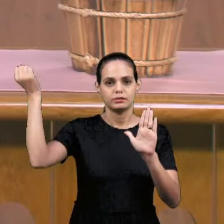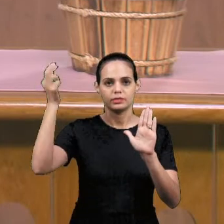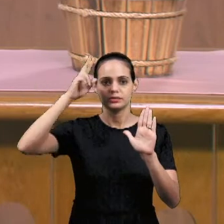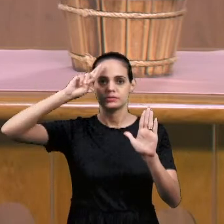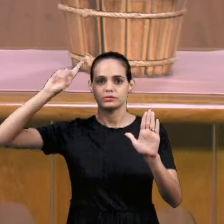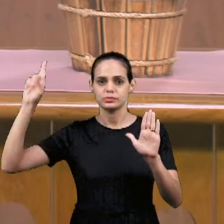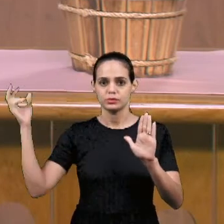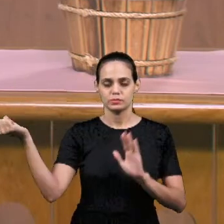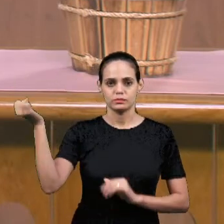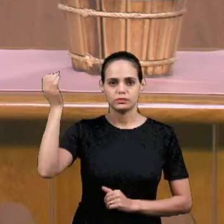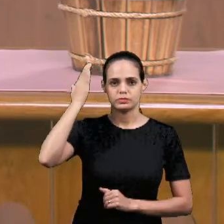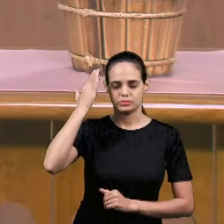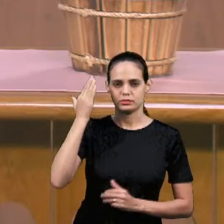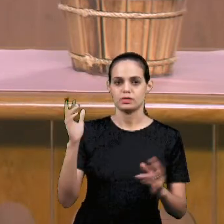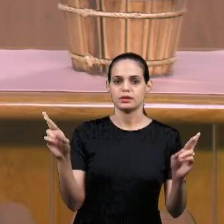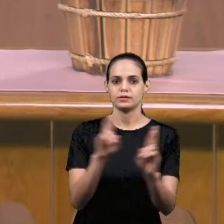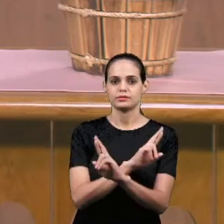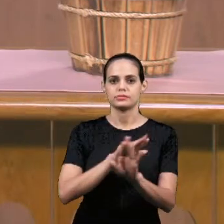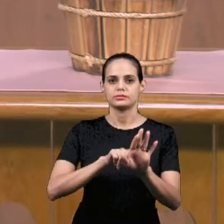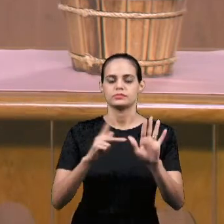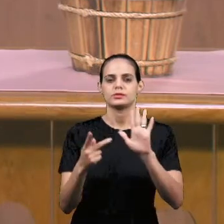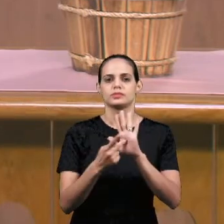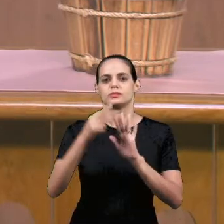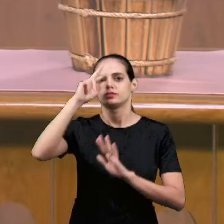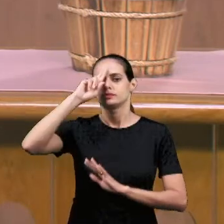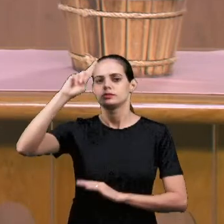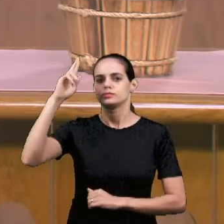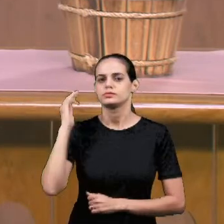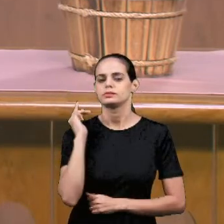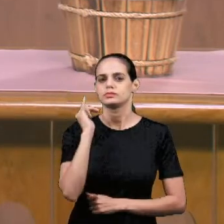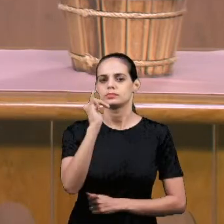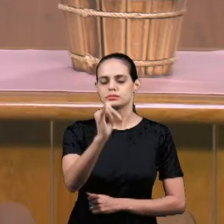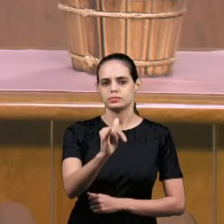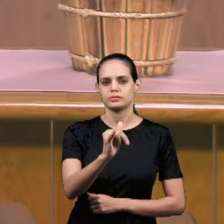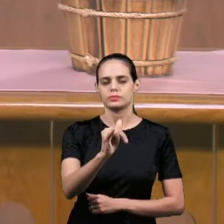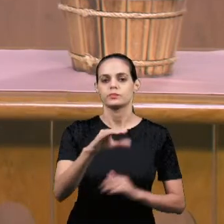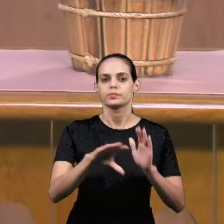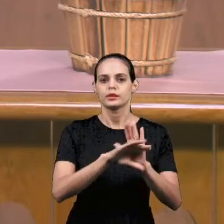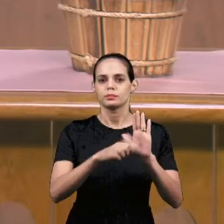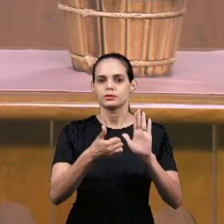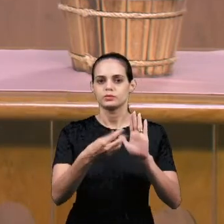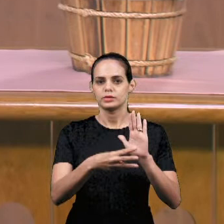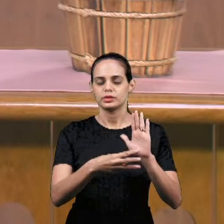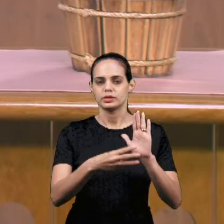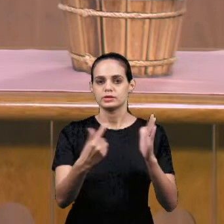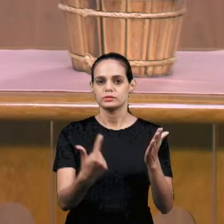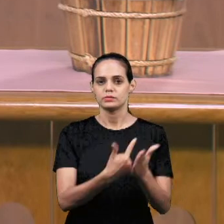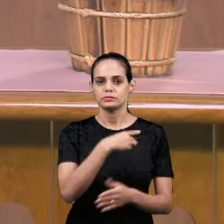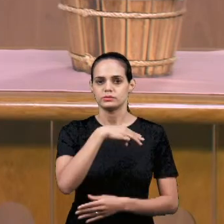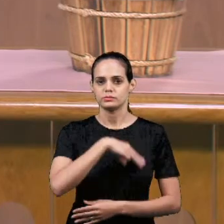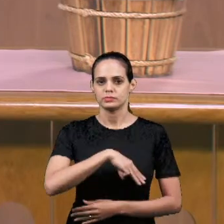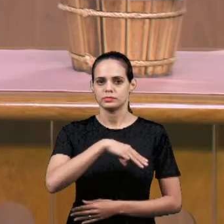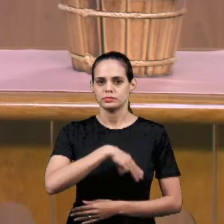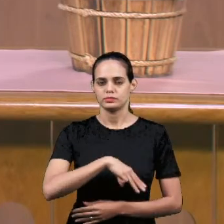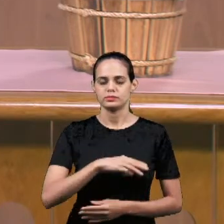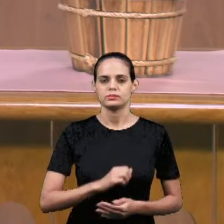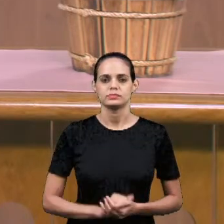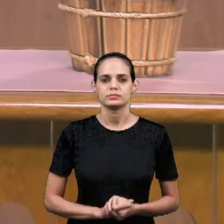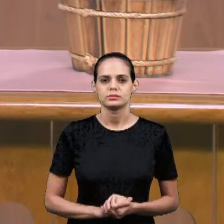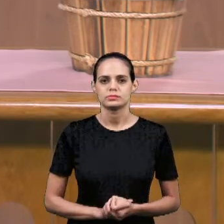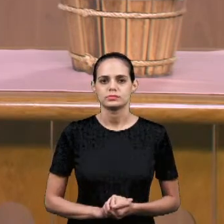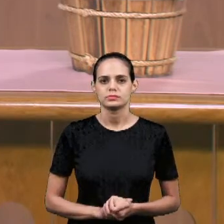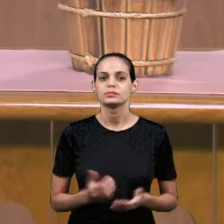relacionada às parábolas que o Senhor Jesus contou no capítulo 13 de Mateus, do Evangelho de Mateus. E